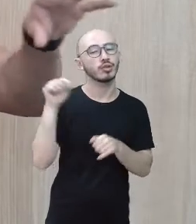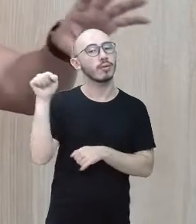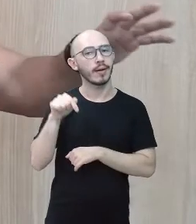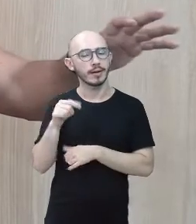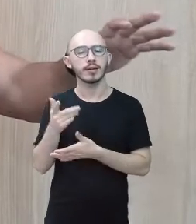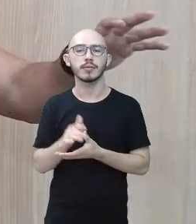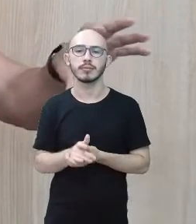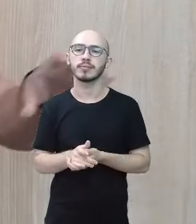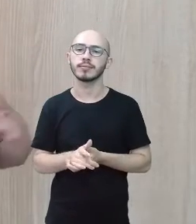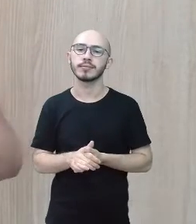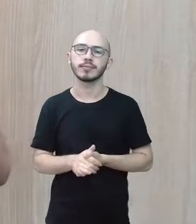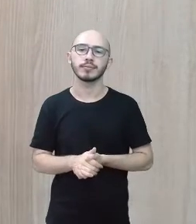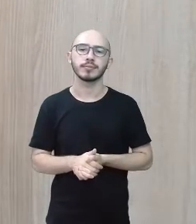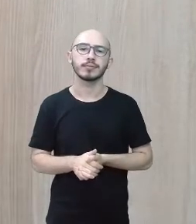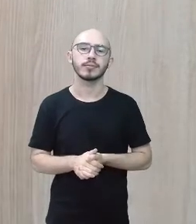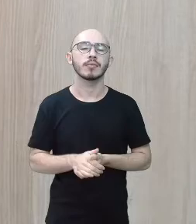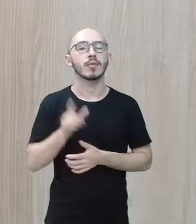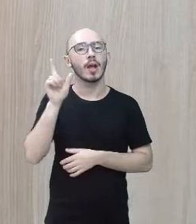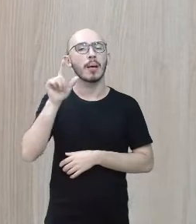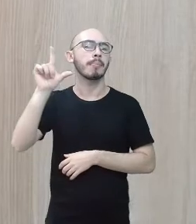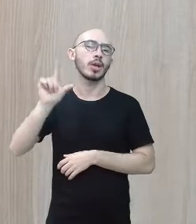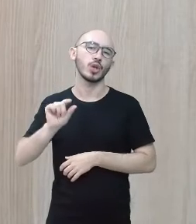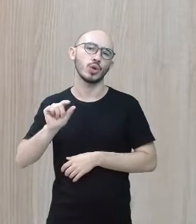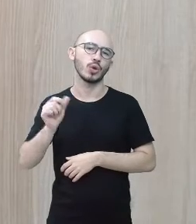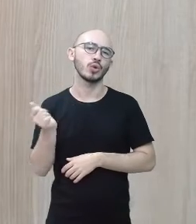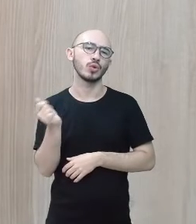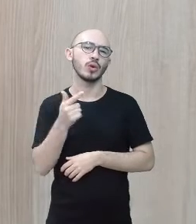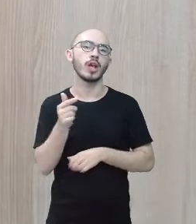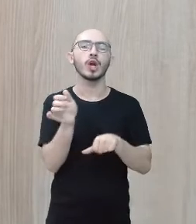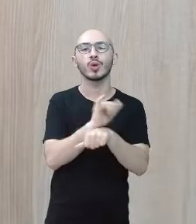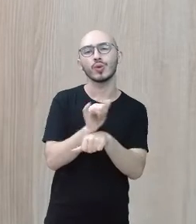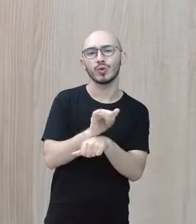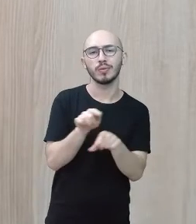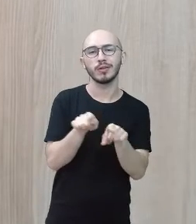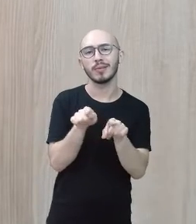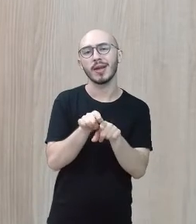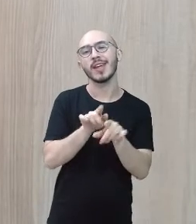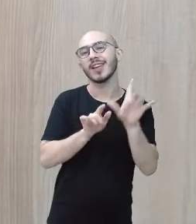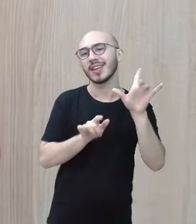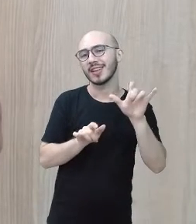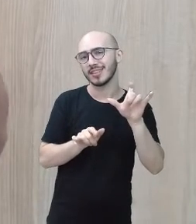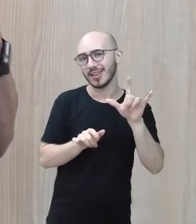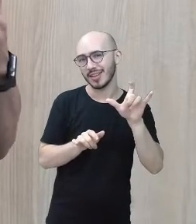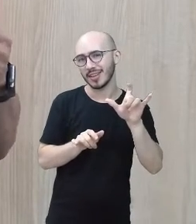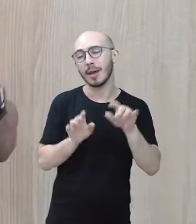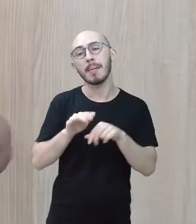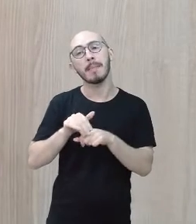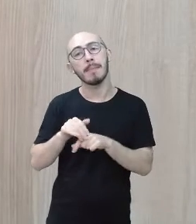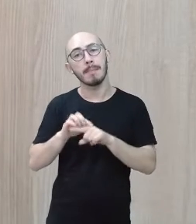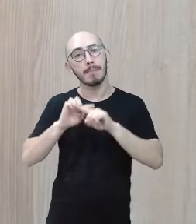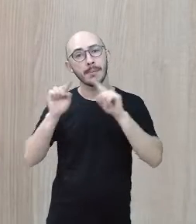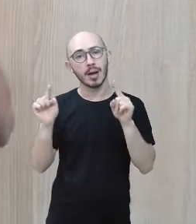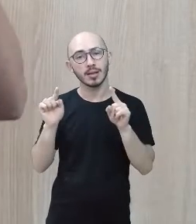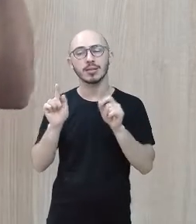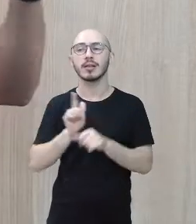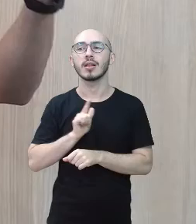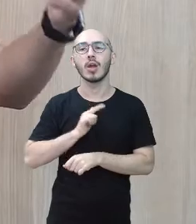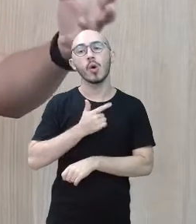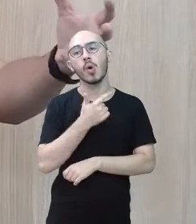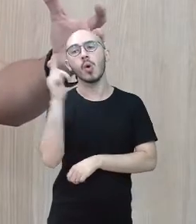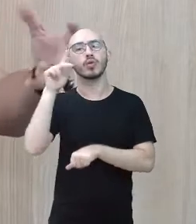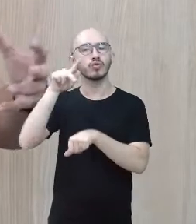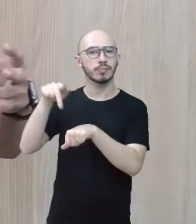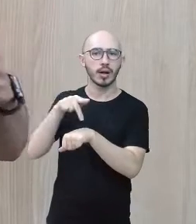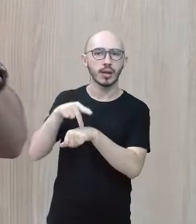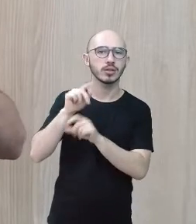em consideração, tá? É menor do que o YouTube e o Instagram, por exemplo. Mas existem outros